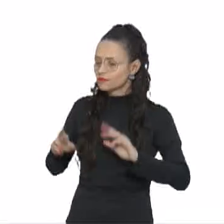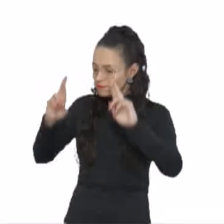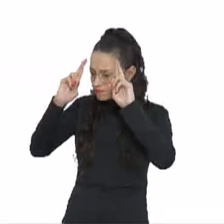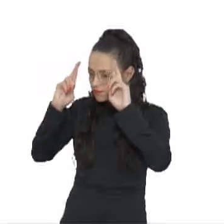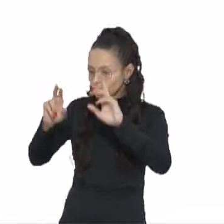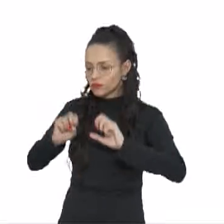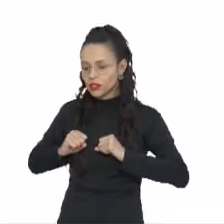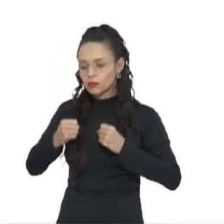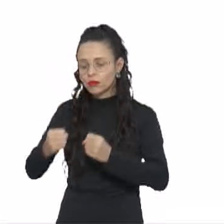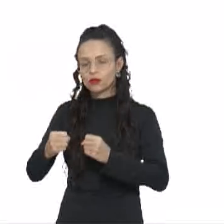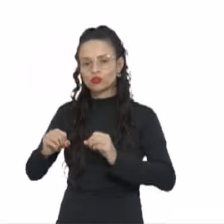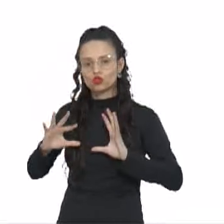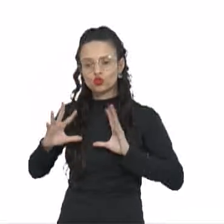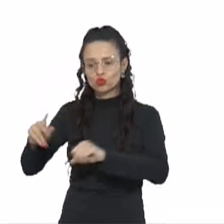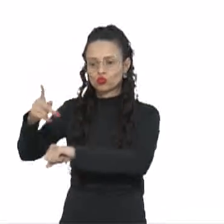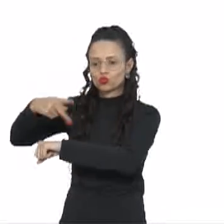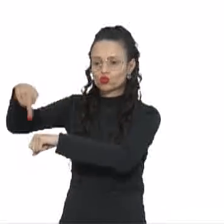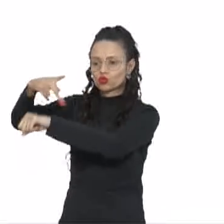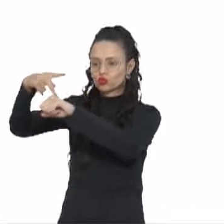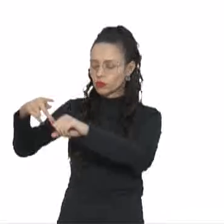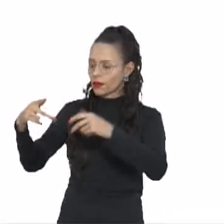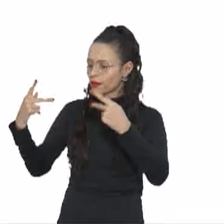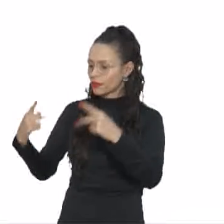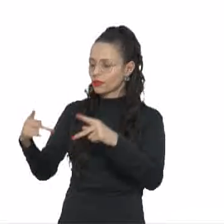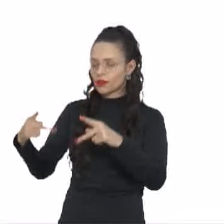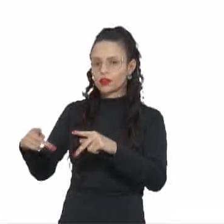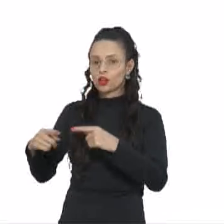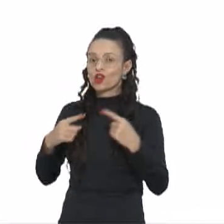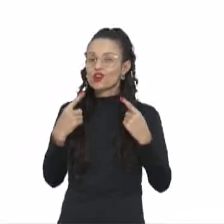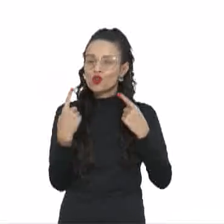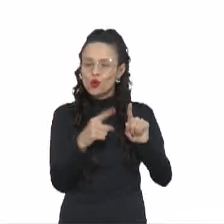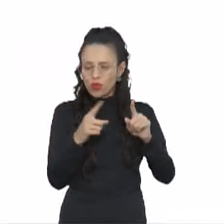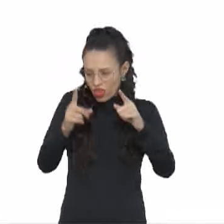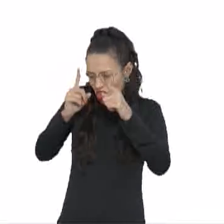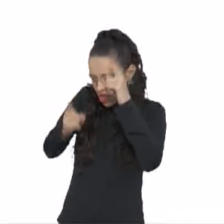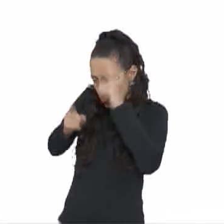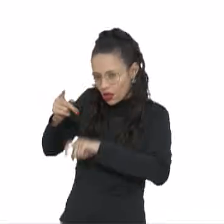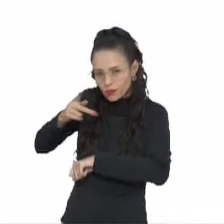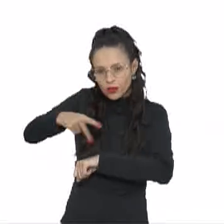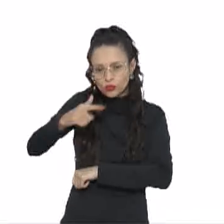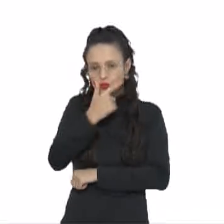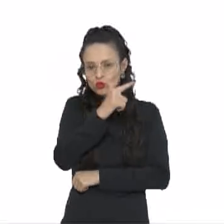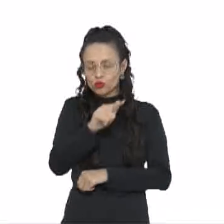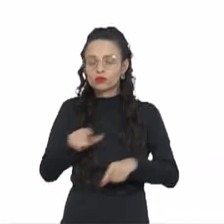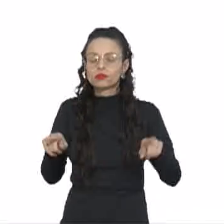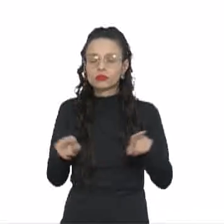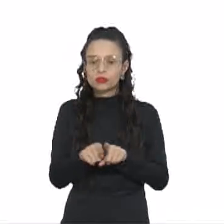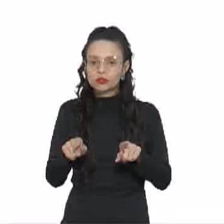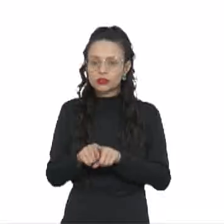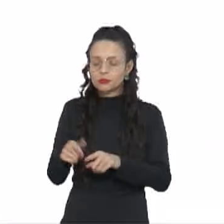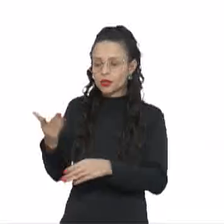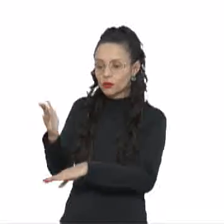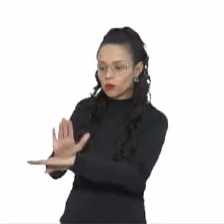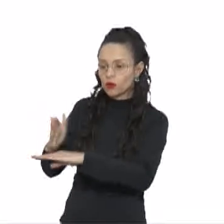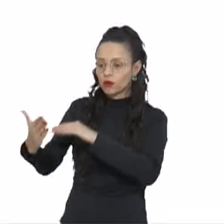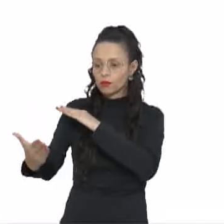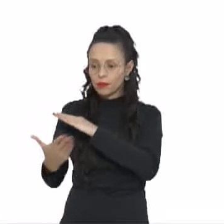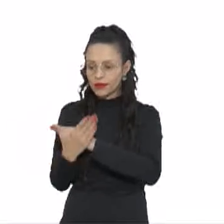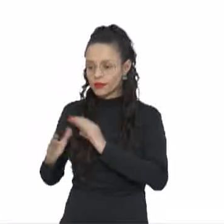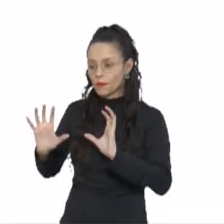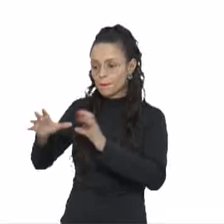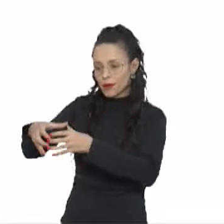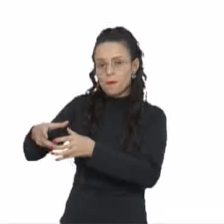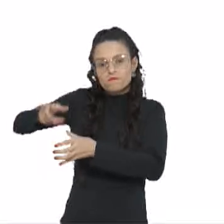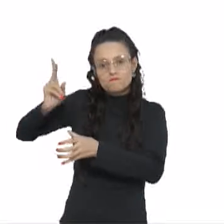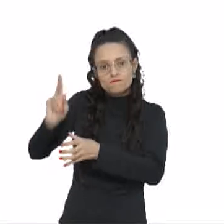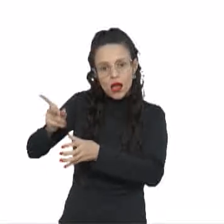de todas as nações, ou seja, contra o imperialismo. Defendeu a cooperação entre os países do terceiro mundo,